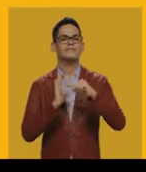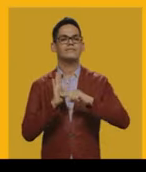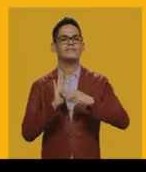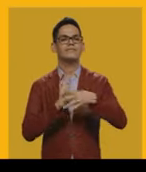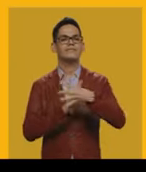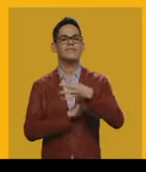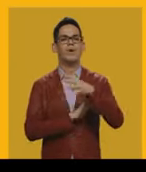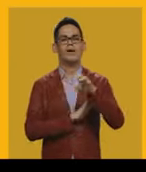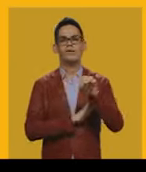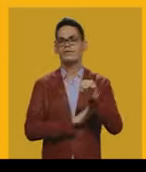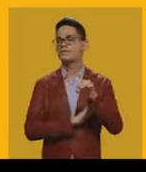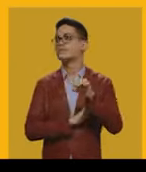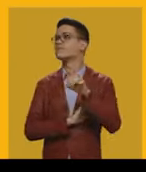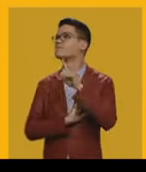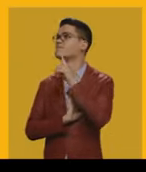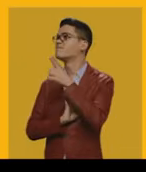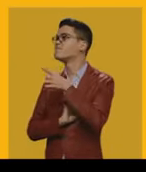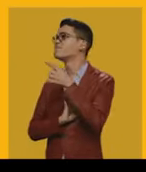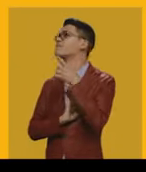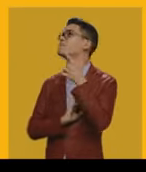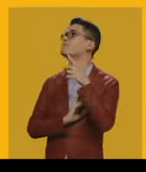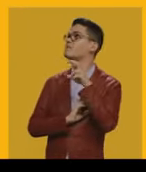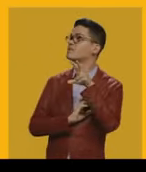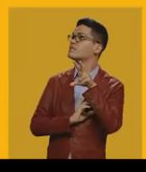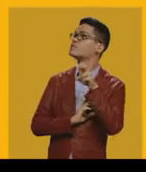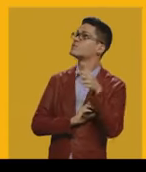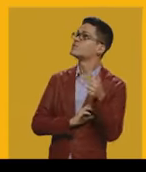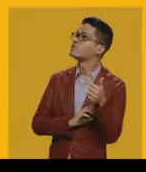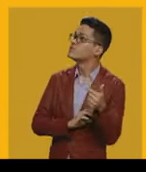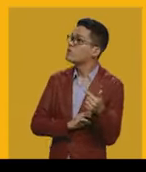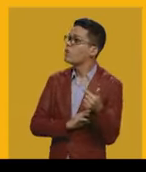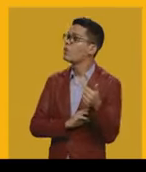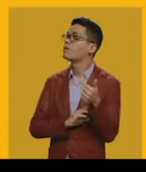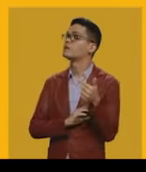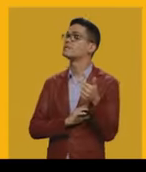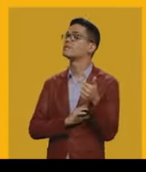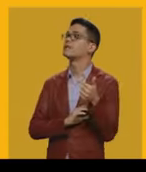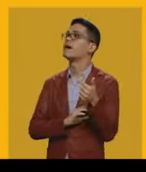252. 6,5 vezes 42 dá